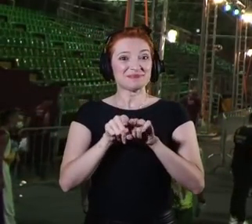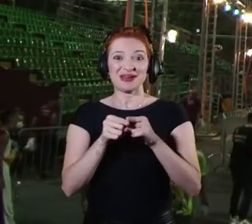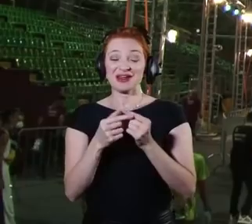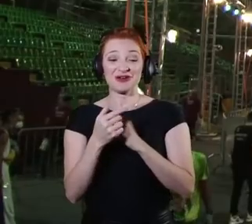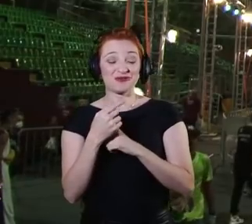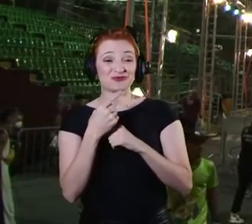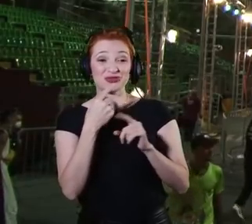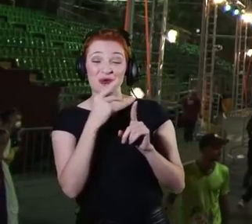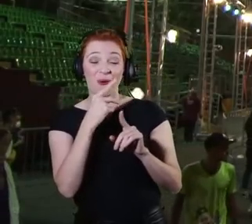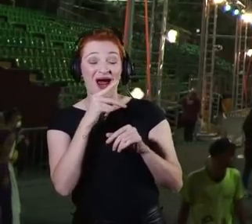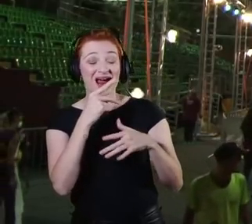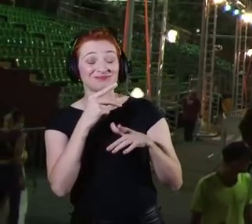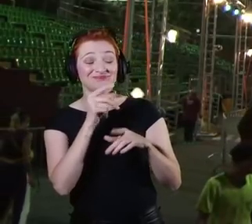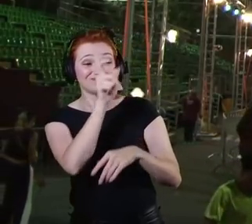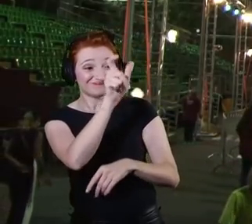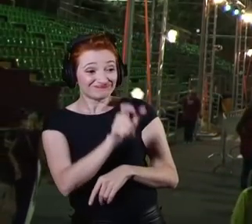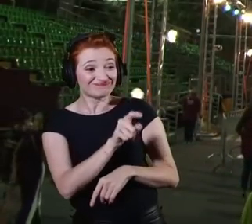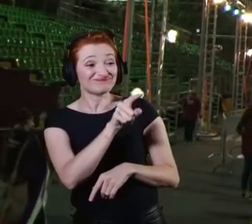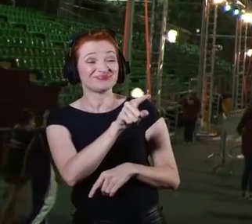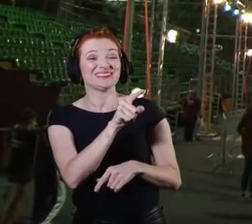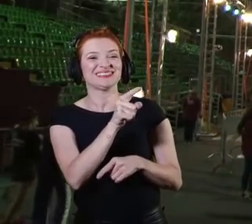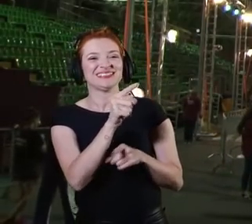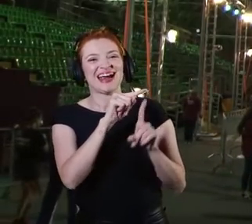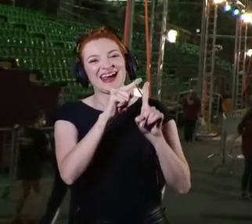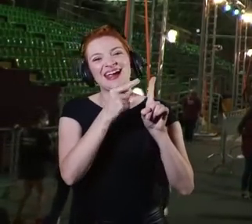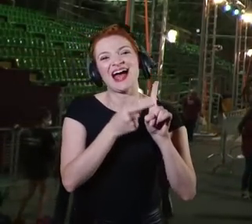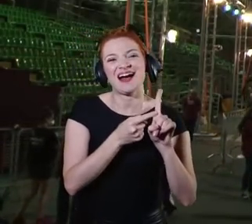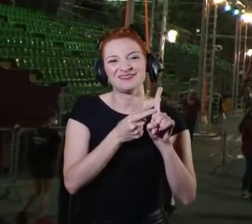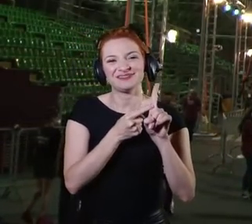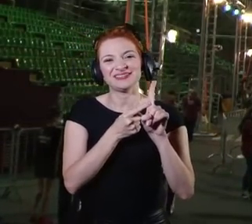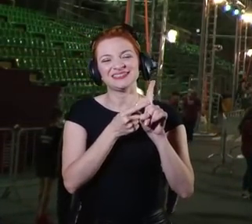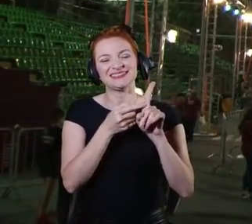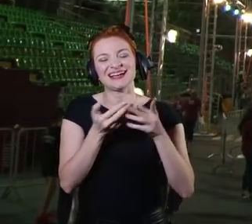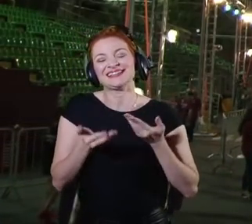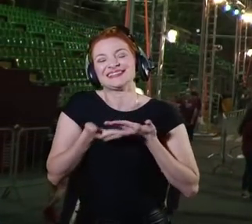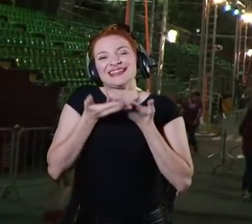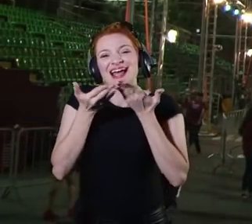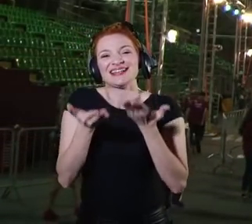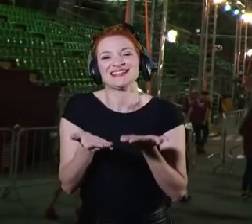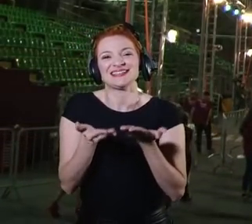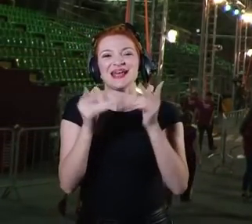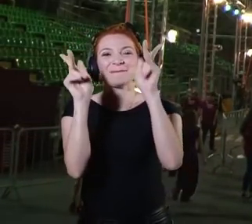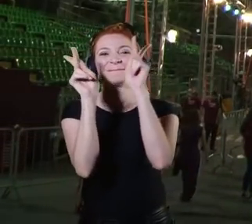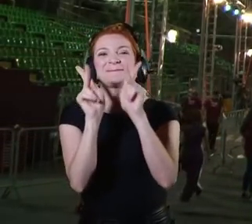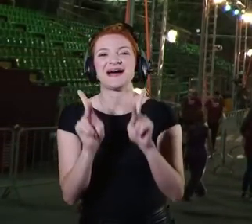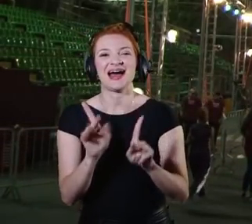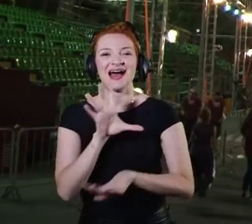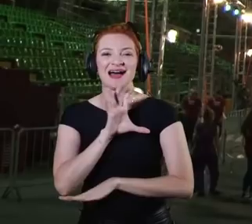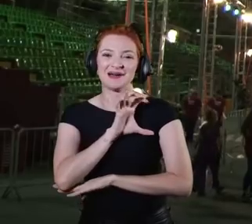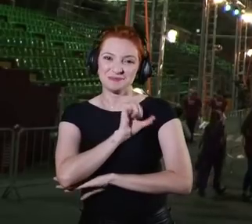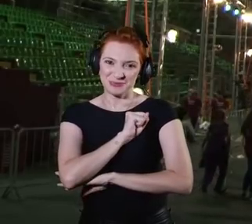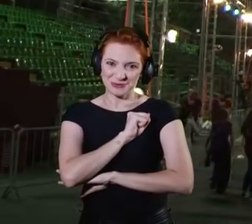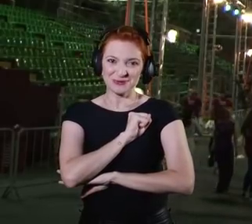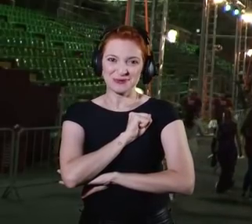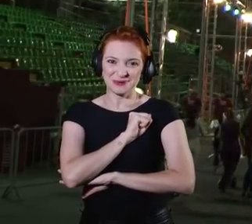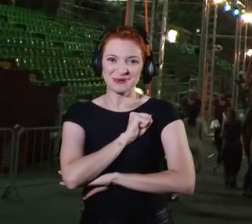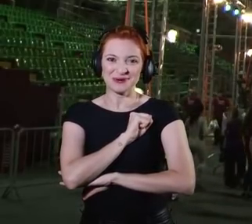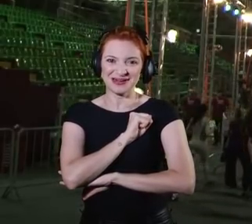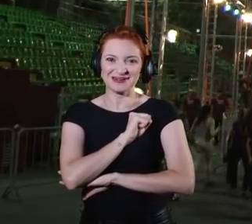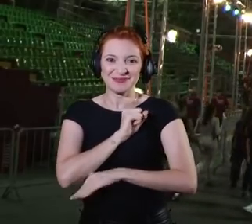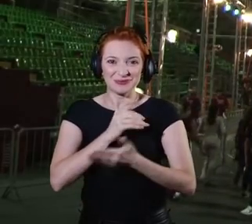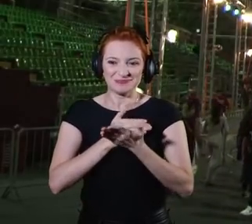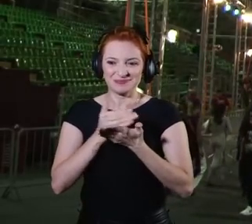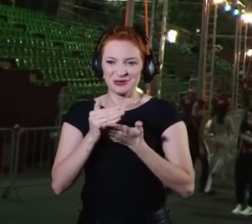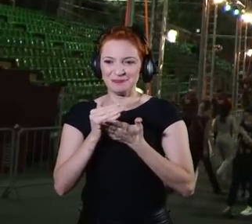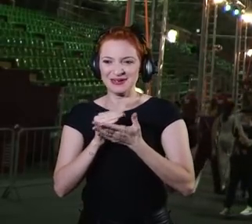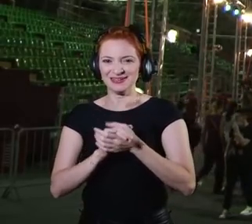de você, que traga muito amor, muita paz para essa família que nasce a partir de agora também, Kátia. Mas